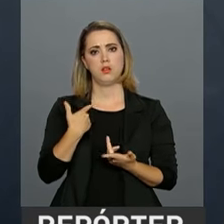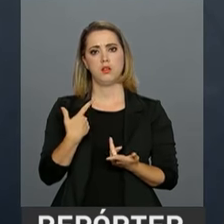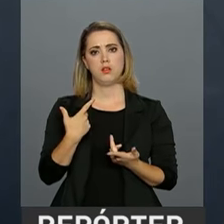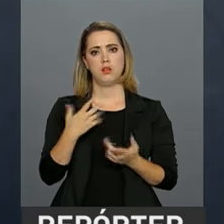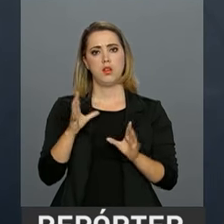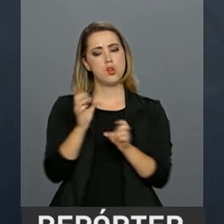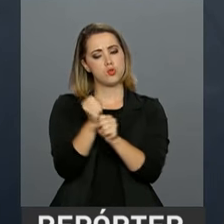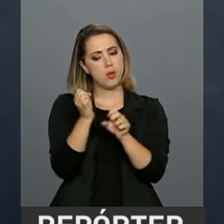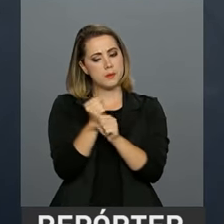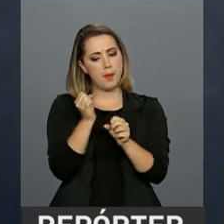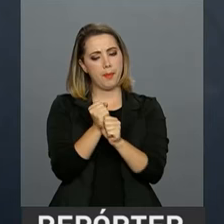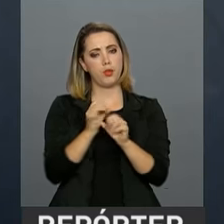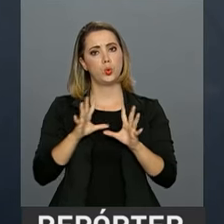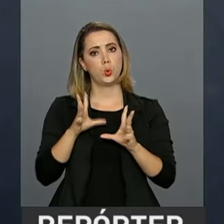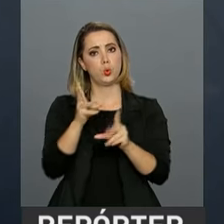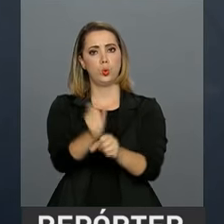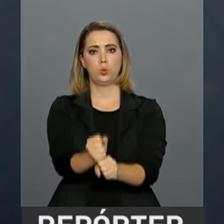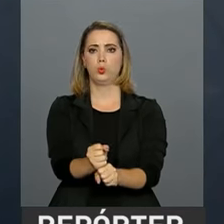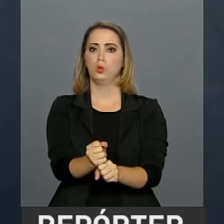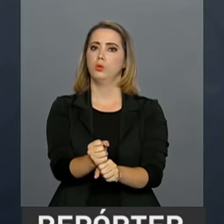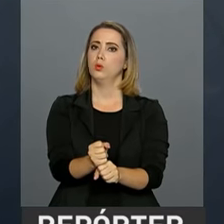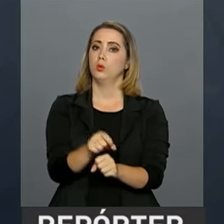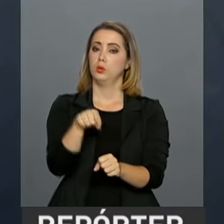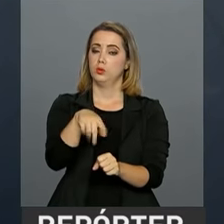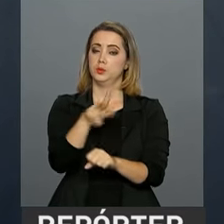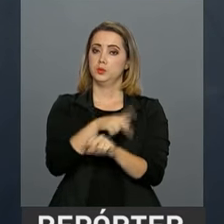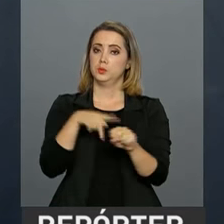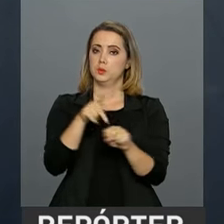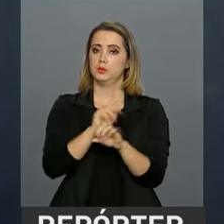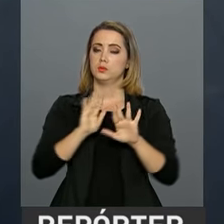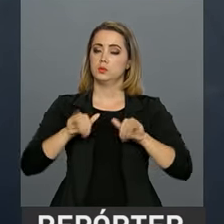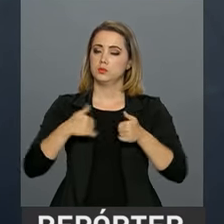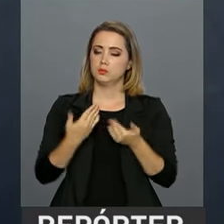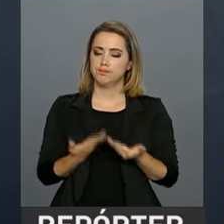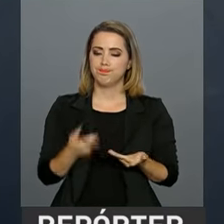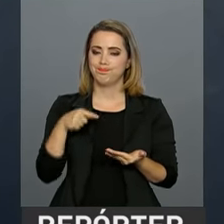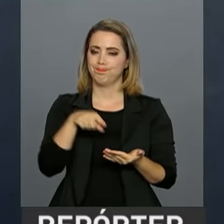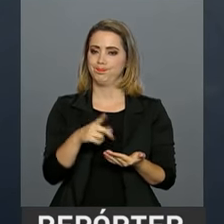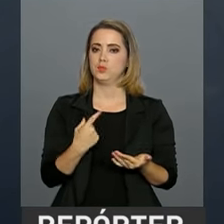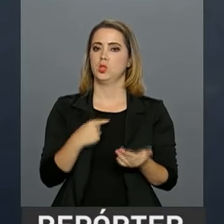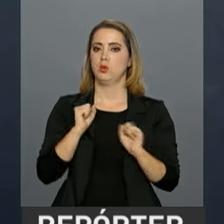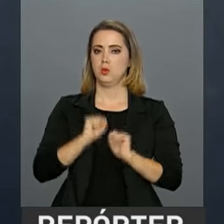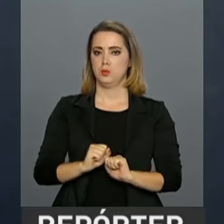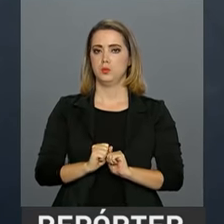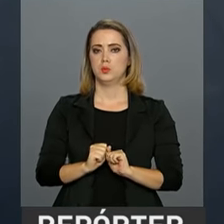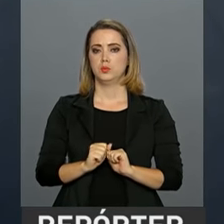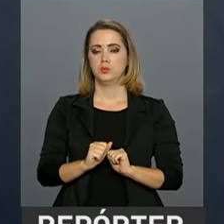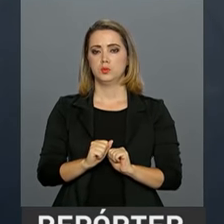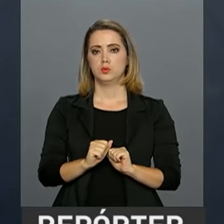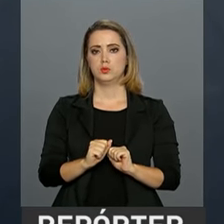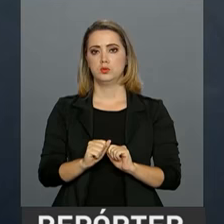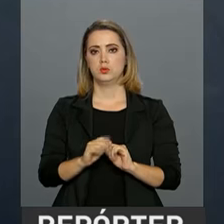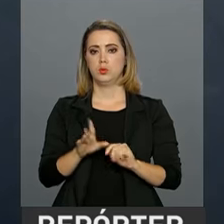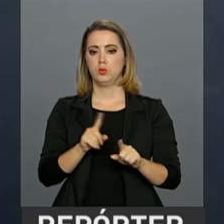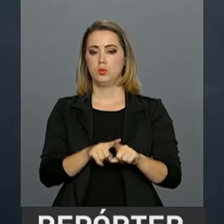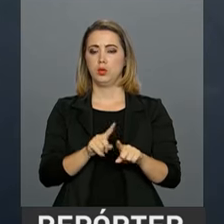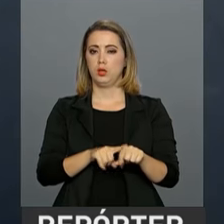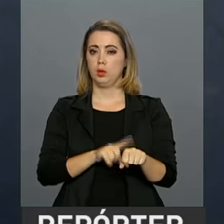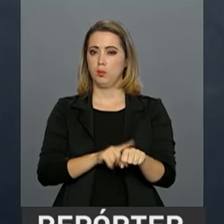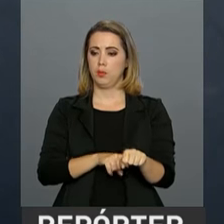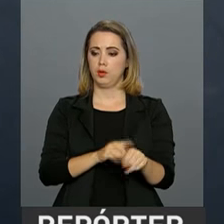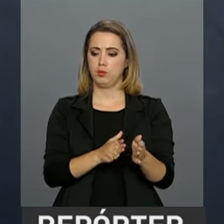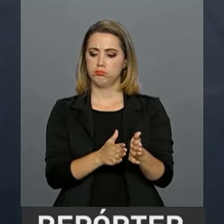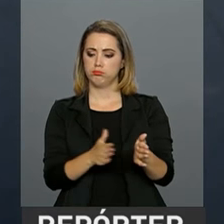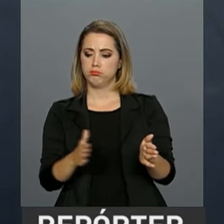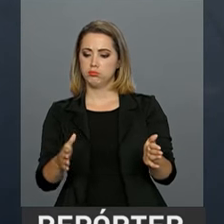fator orçamentário no país. E foi exatamente isto que permitiu, convenhamos, que num período de